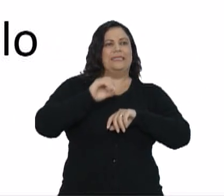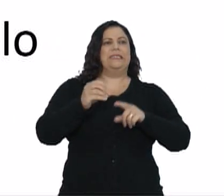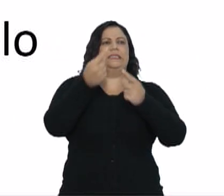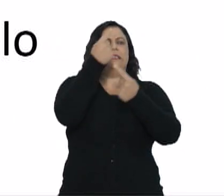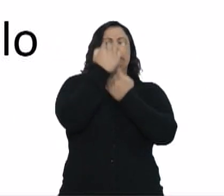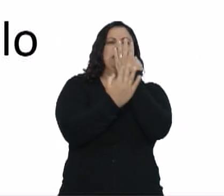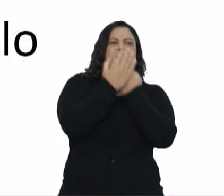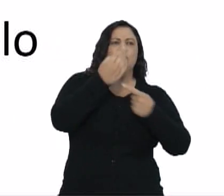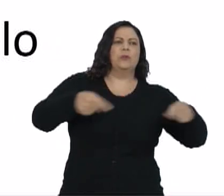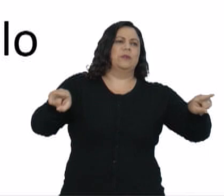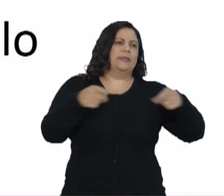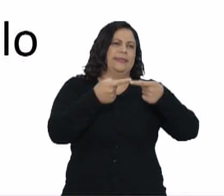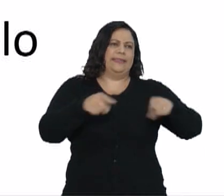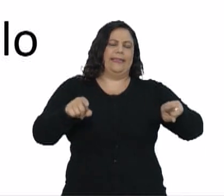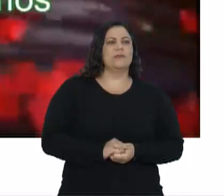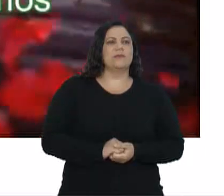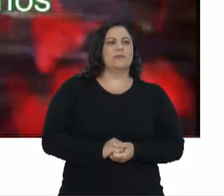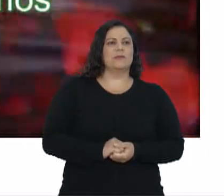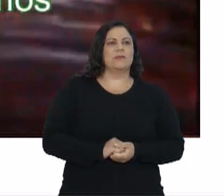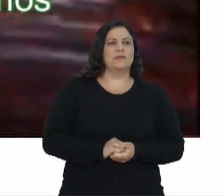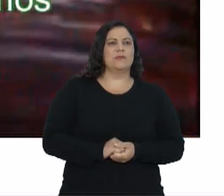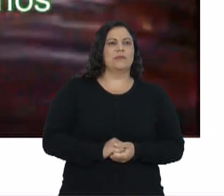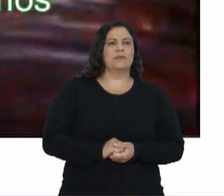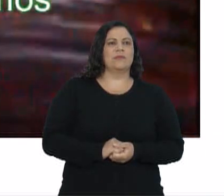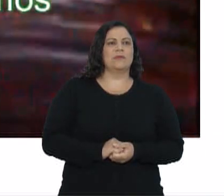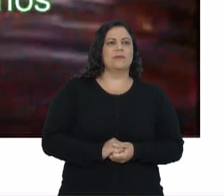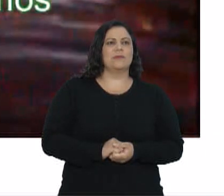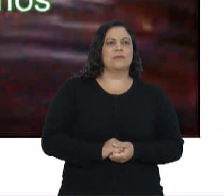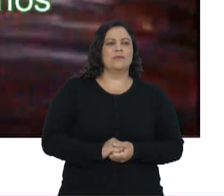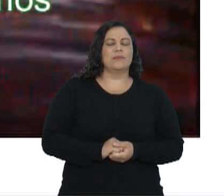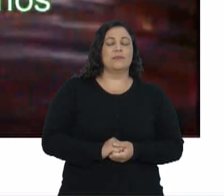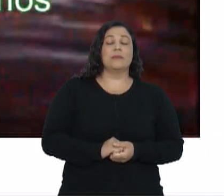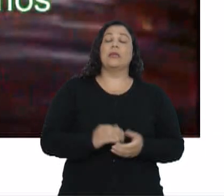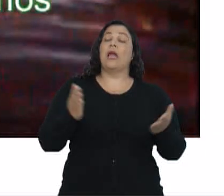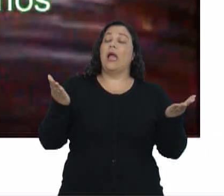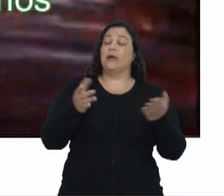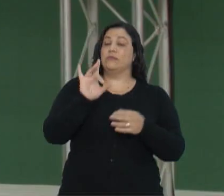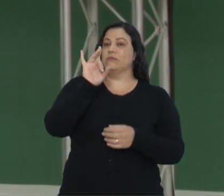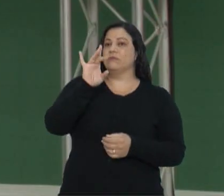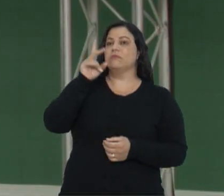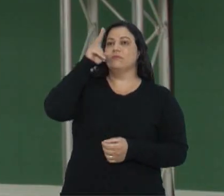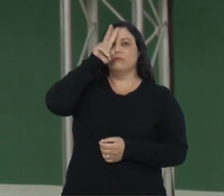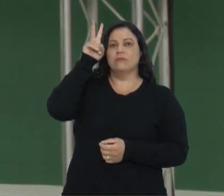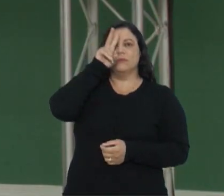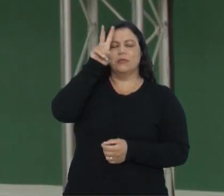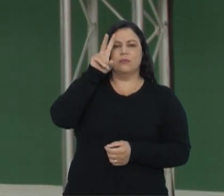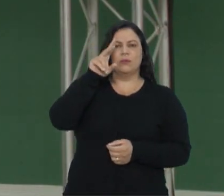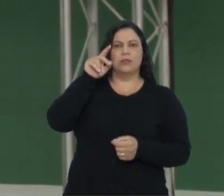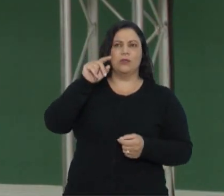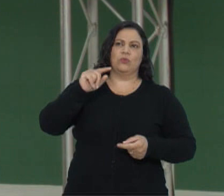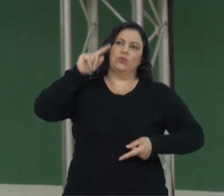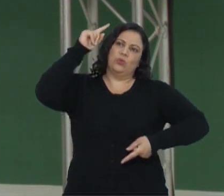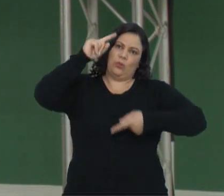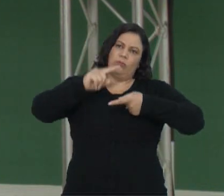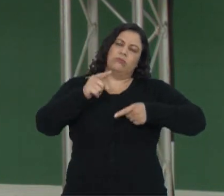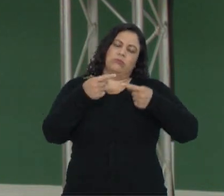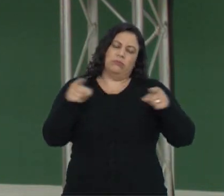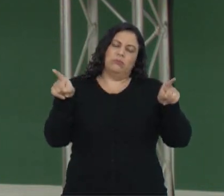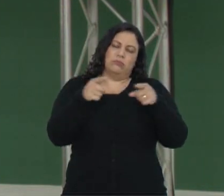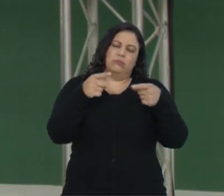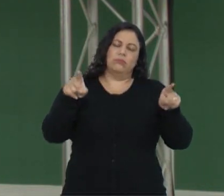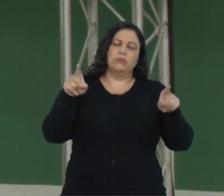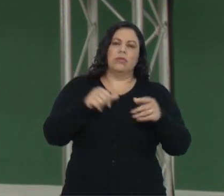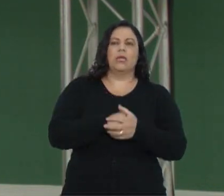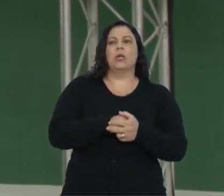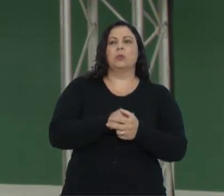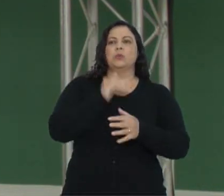46 óperas e 23 sinfonias. Então, pessoal, só lembrando que aqui é um trecho da primavera, lembra-se que a